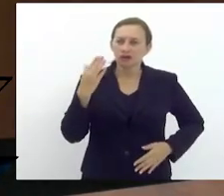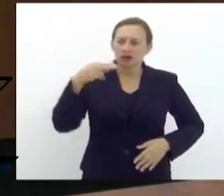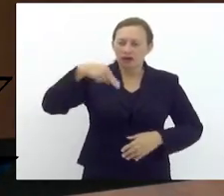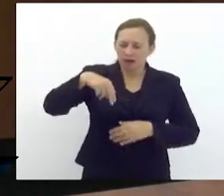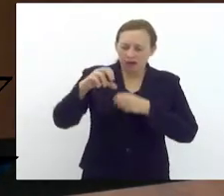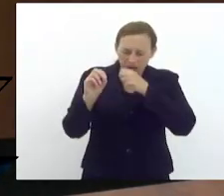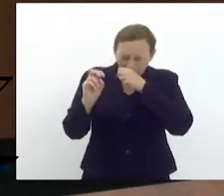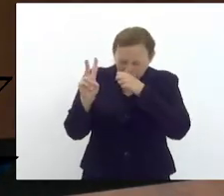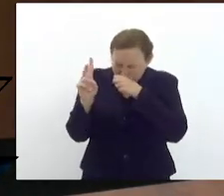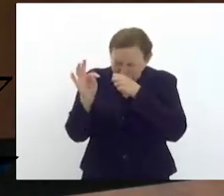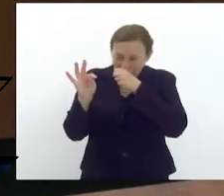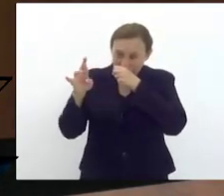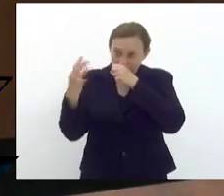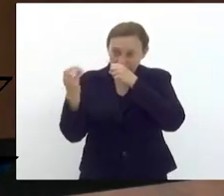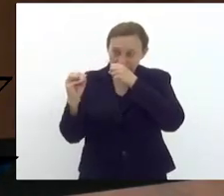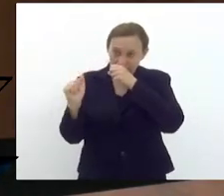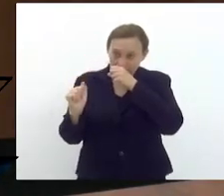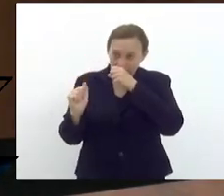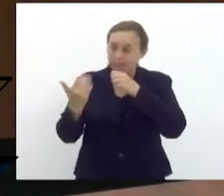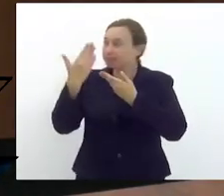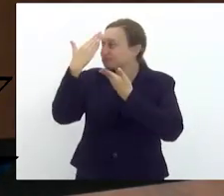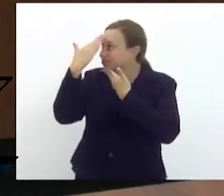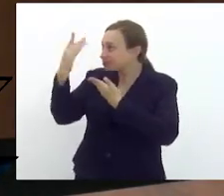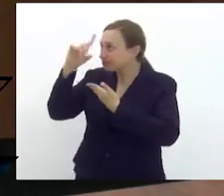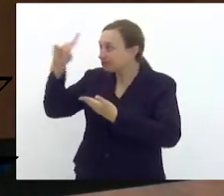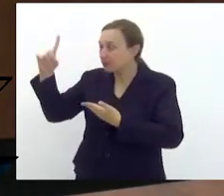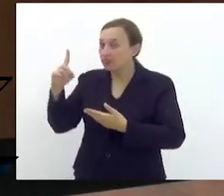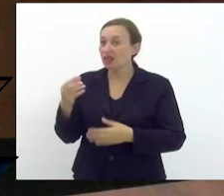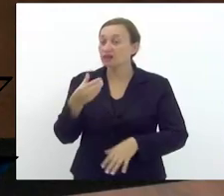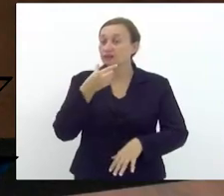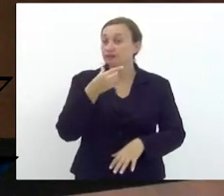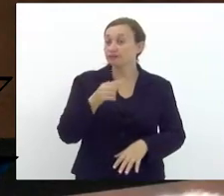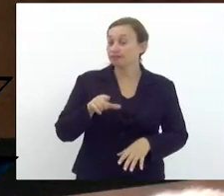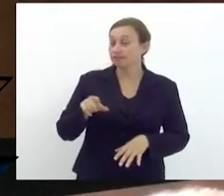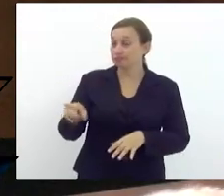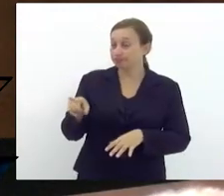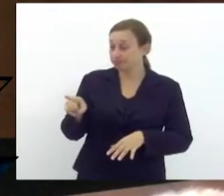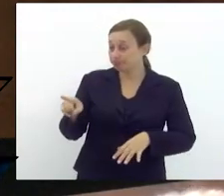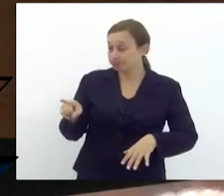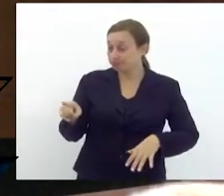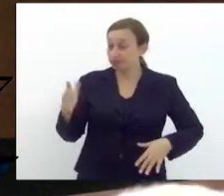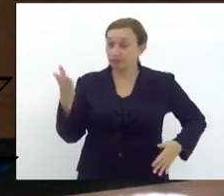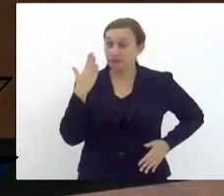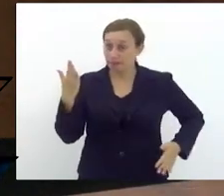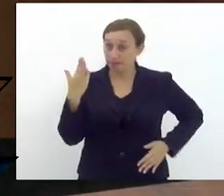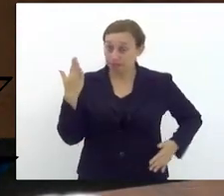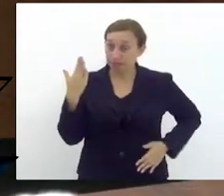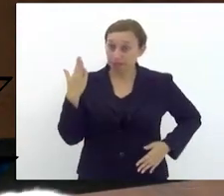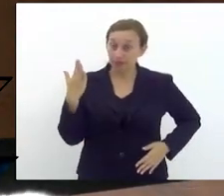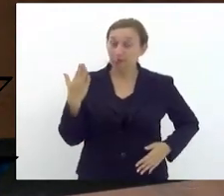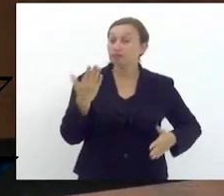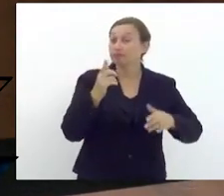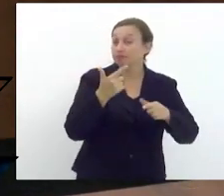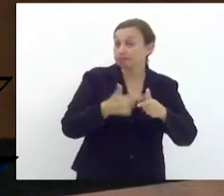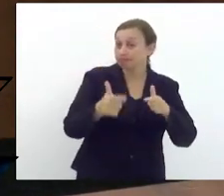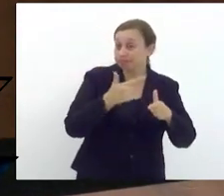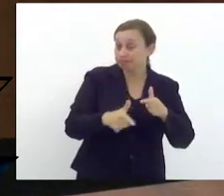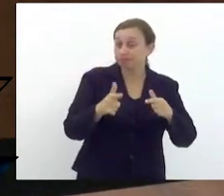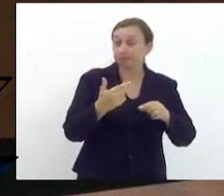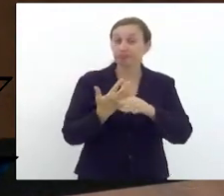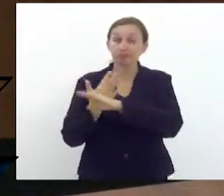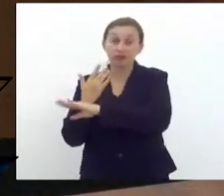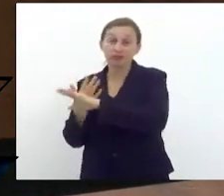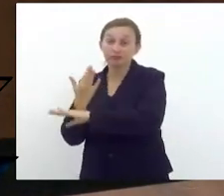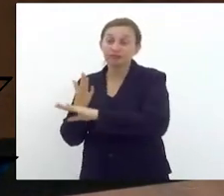ventinha e graças a Deus esse rapaz que trouxe muitos problemas ali em Caxias com